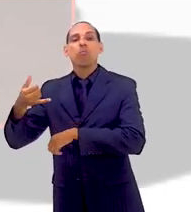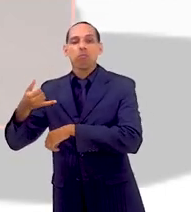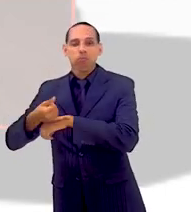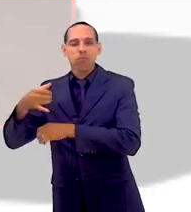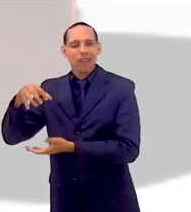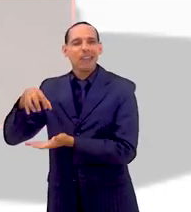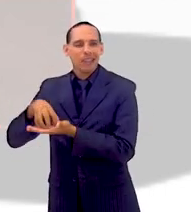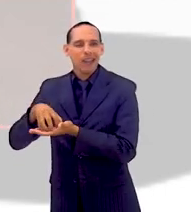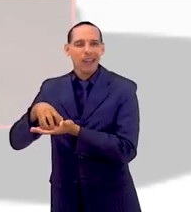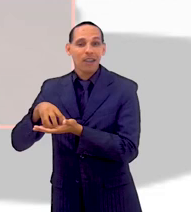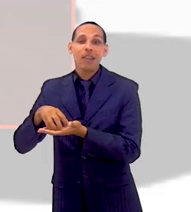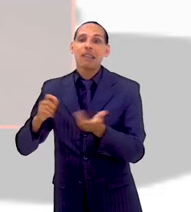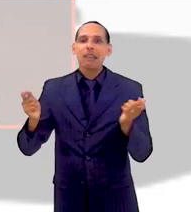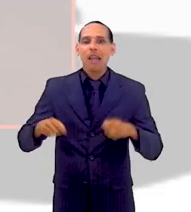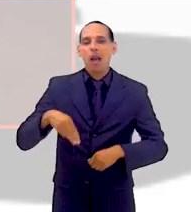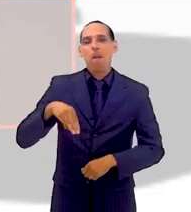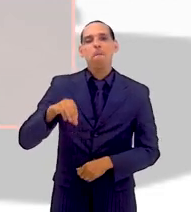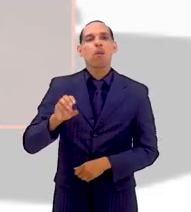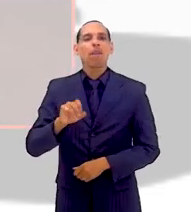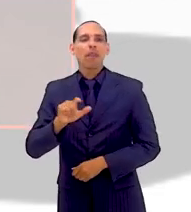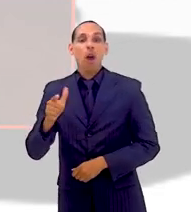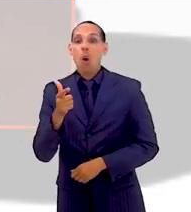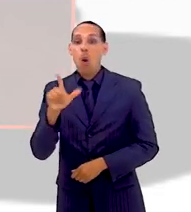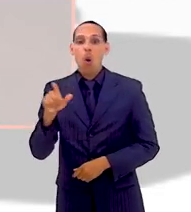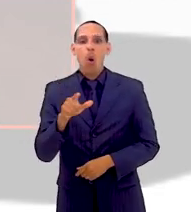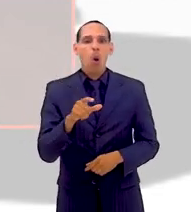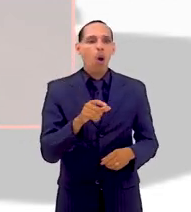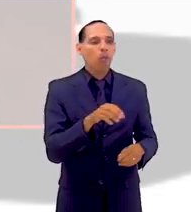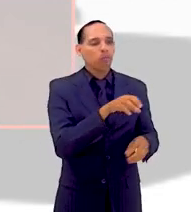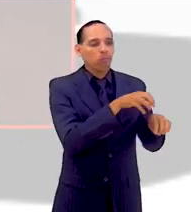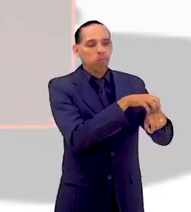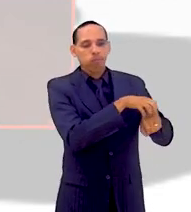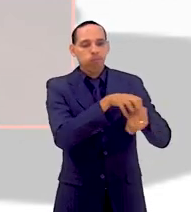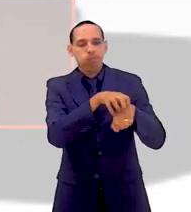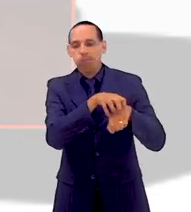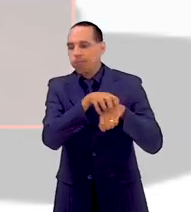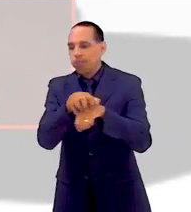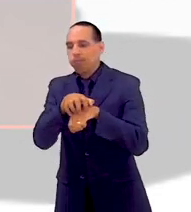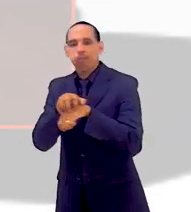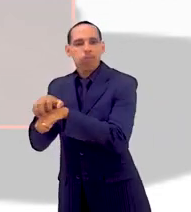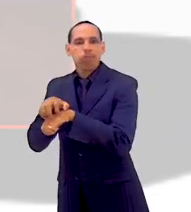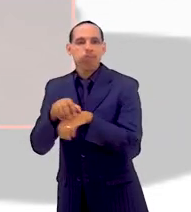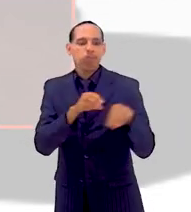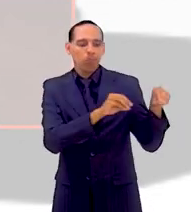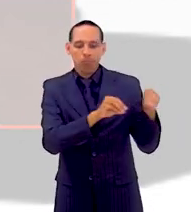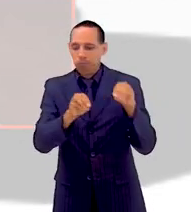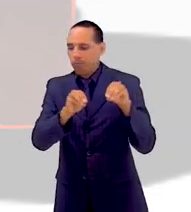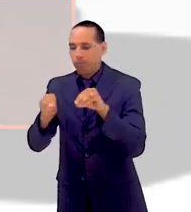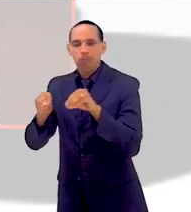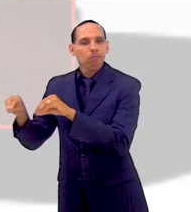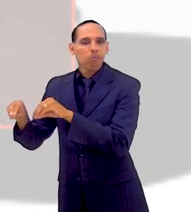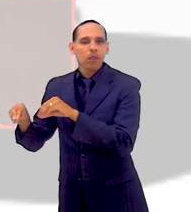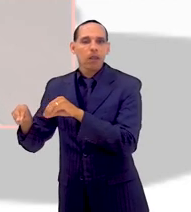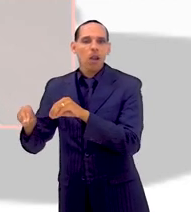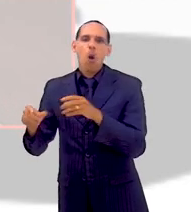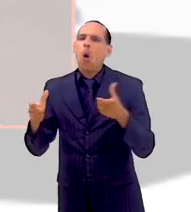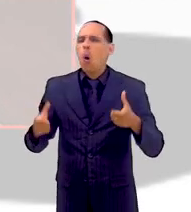rapidamente se desloque para o interior, para os atrativos fluminenses que já possam ser acessados,